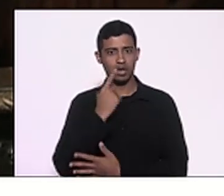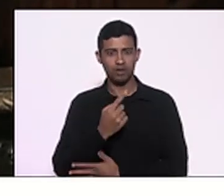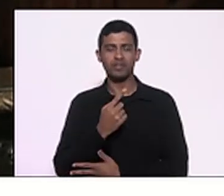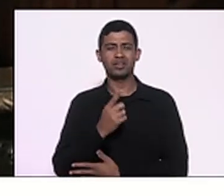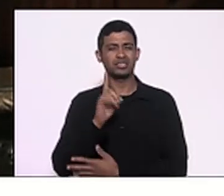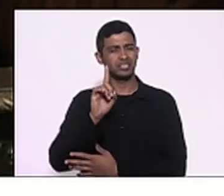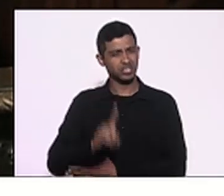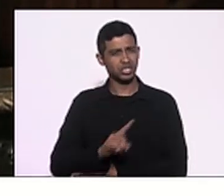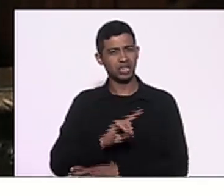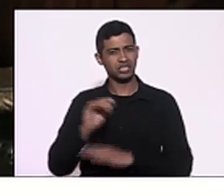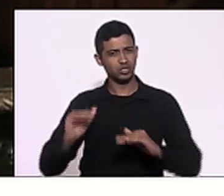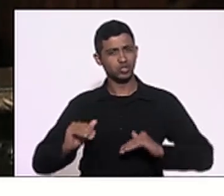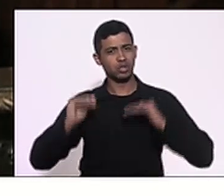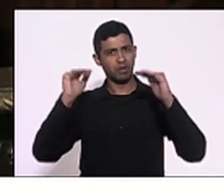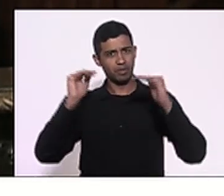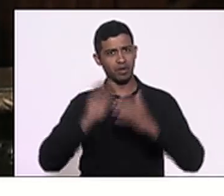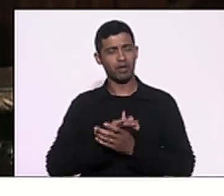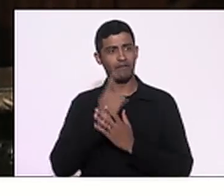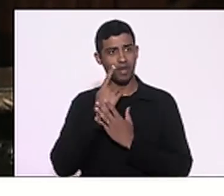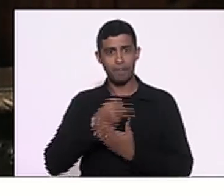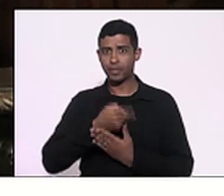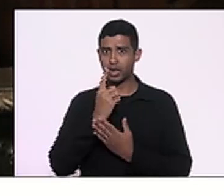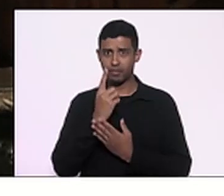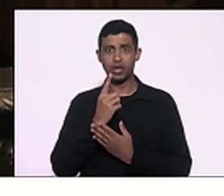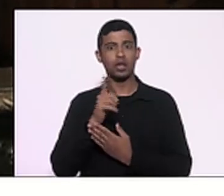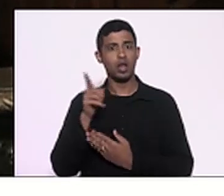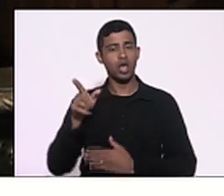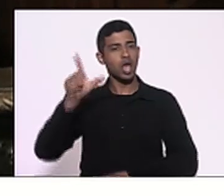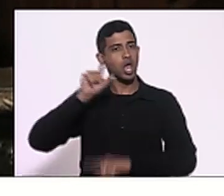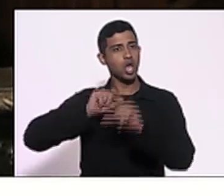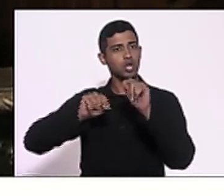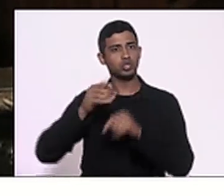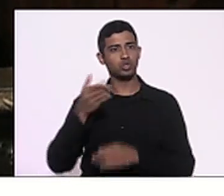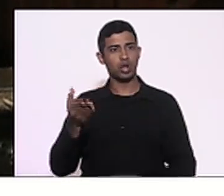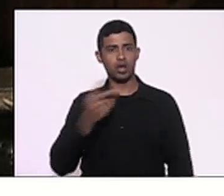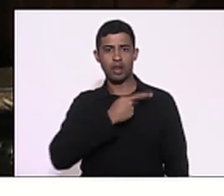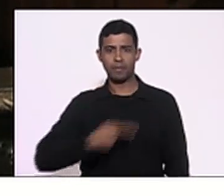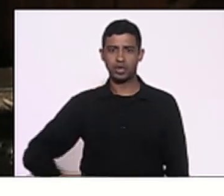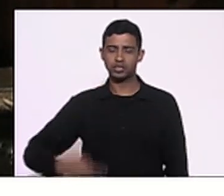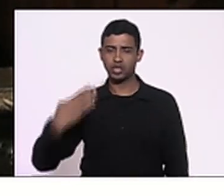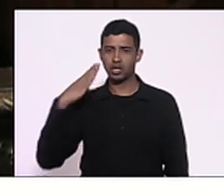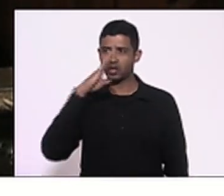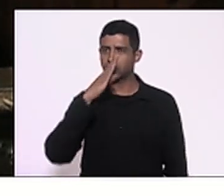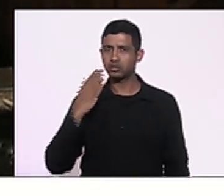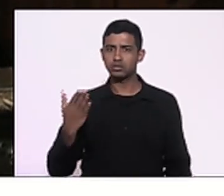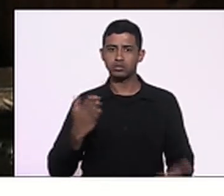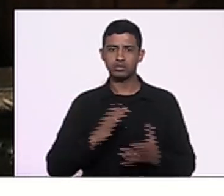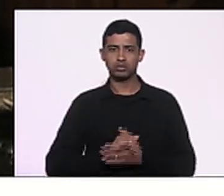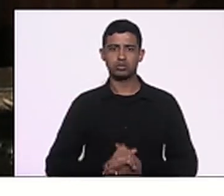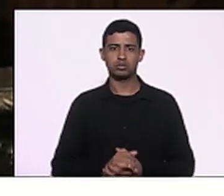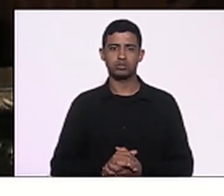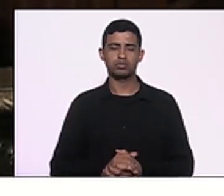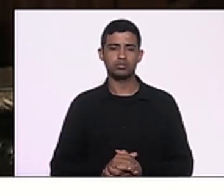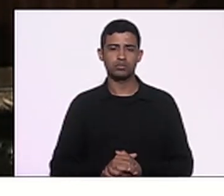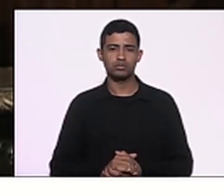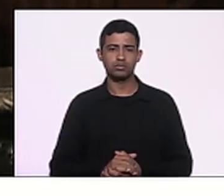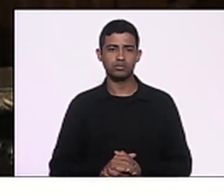Rio de Janeiro. Não vou falar dos outros estados da federação. Já vou concluir, presidente. Primeira intervenção no Instituto Nacional de Educação de